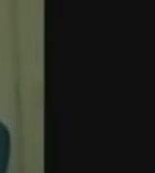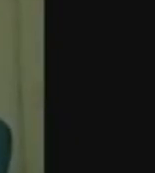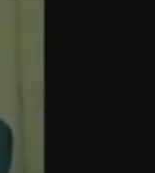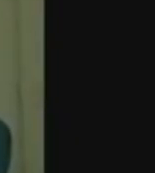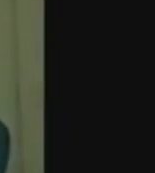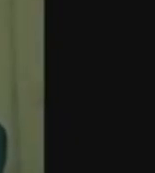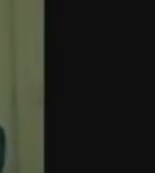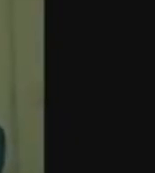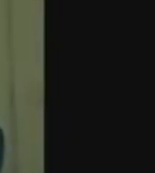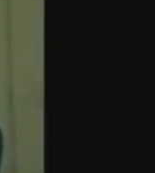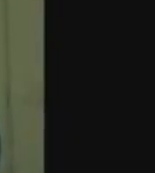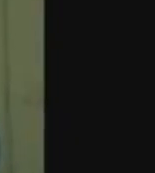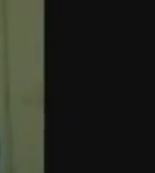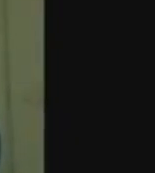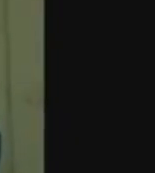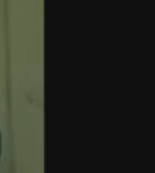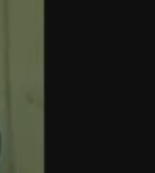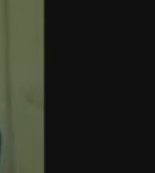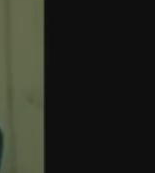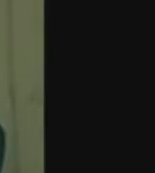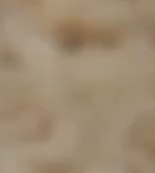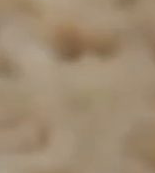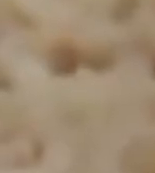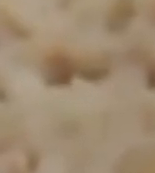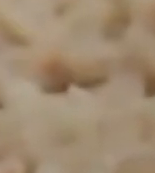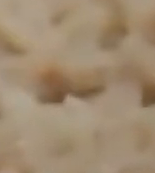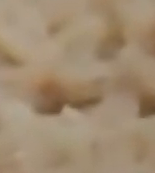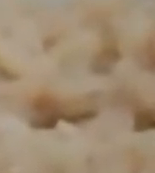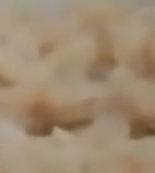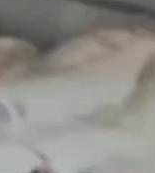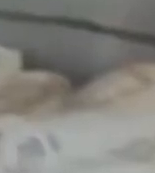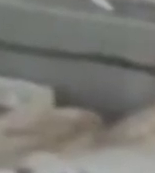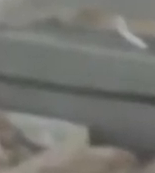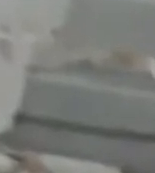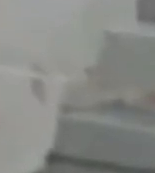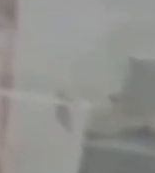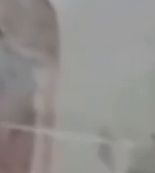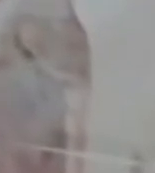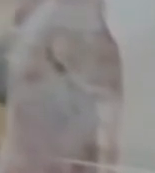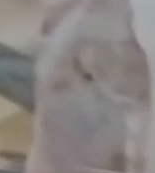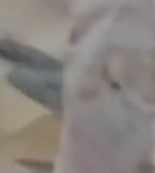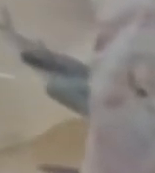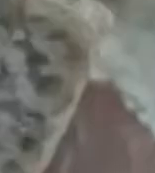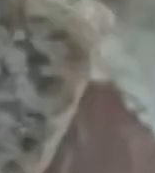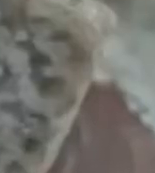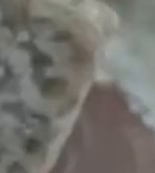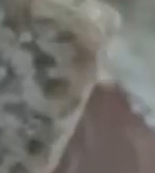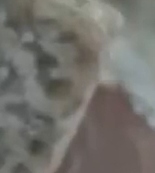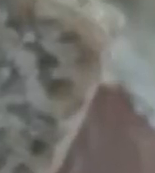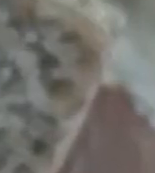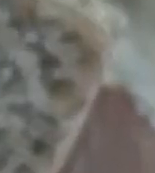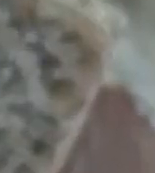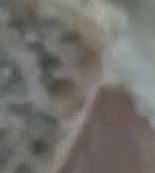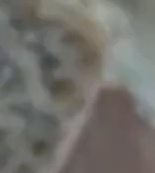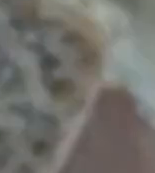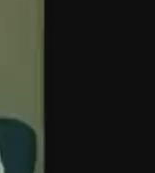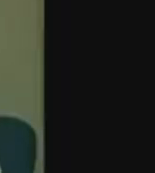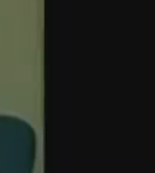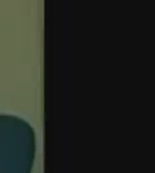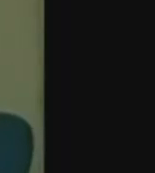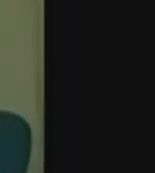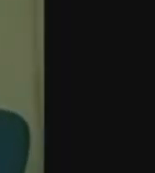fornecedor que importa essa polaca do Alasca, ele revenderia esse produto a R$ 8,00 o quilo. Esse produto que a gente